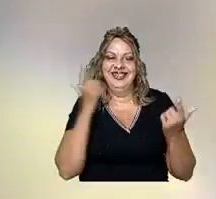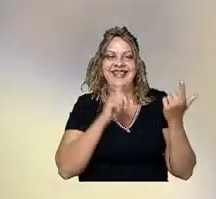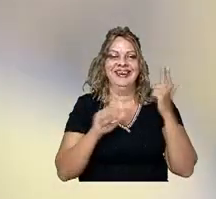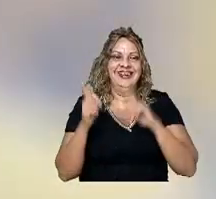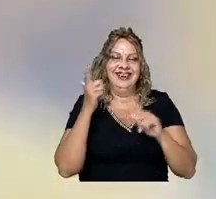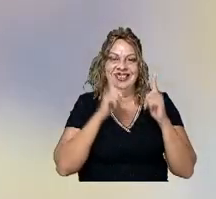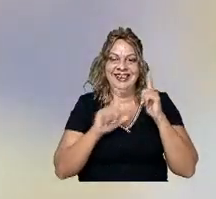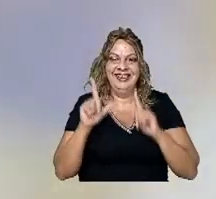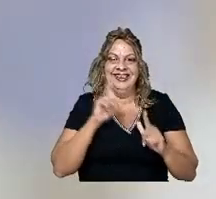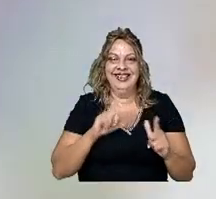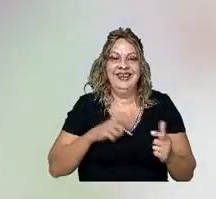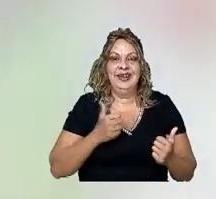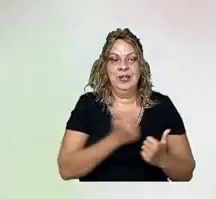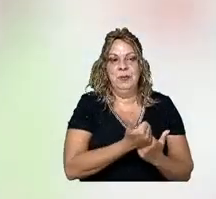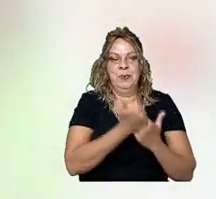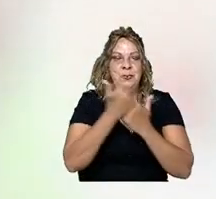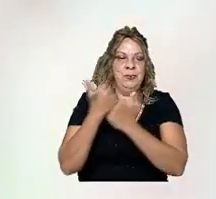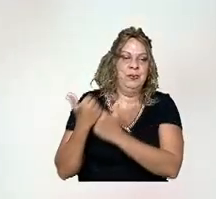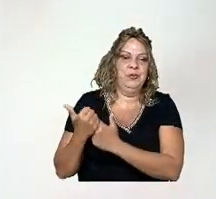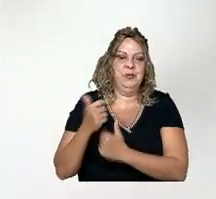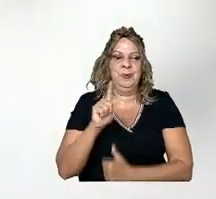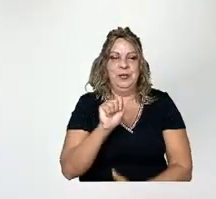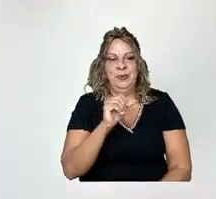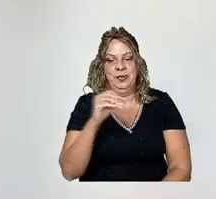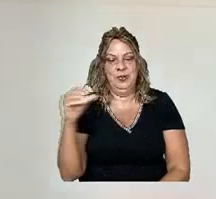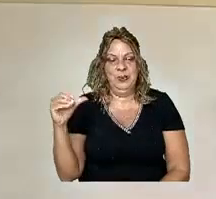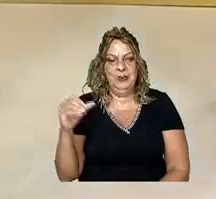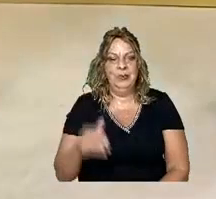Cap e contribuíram com as ações do GAC.